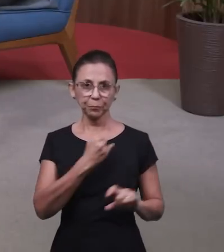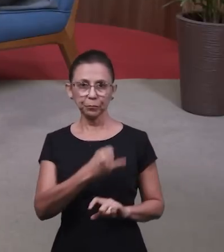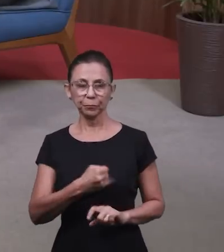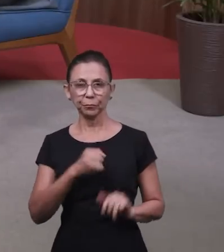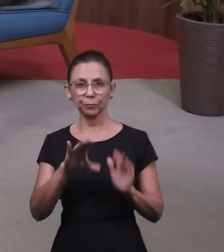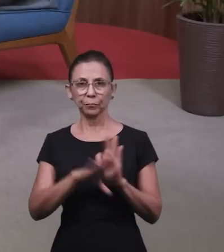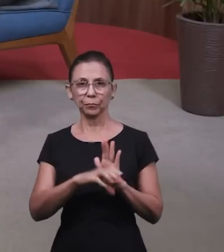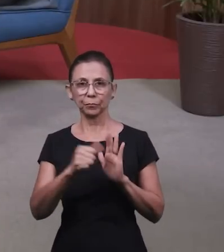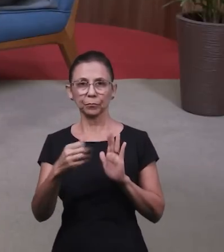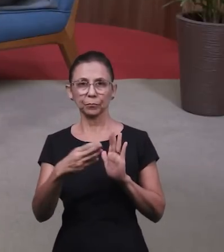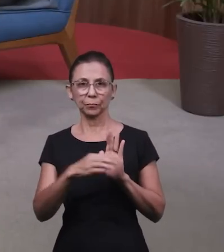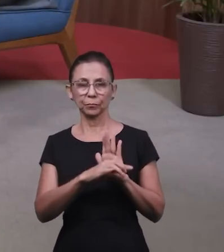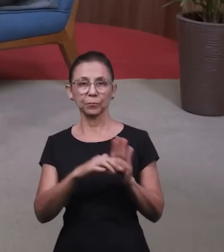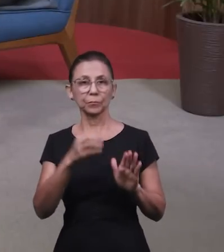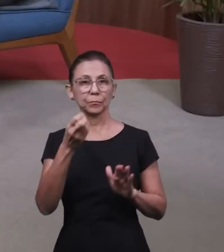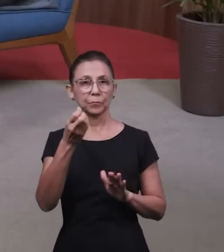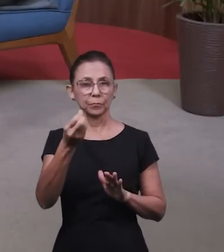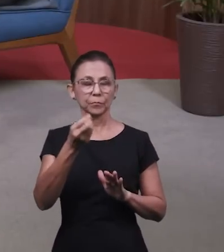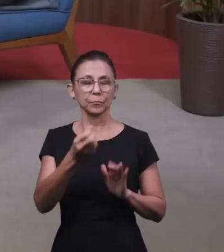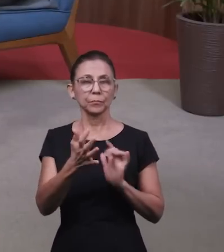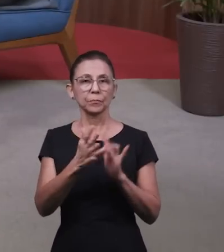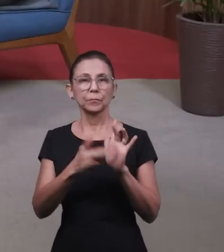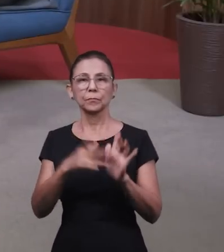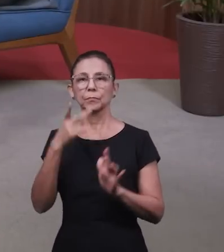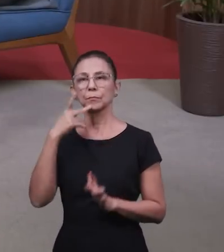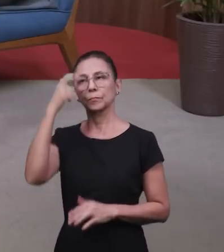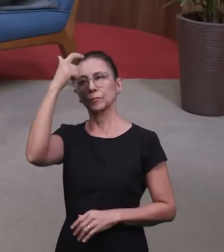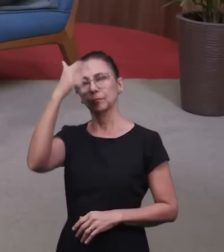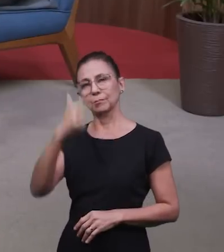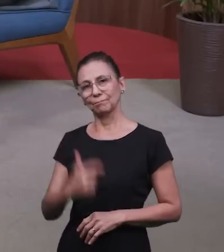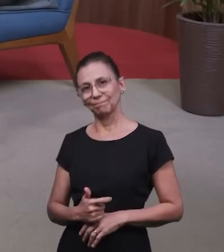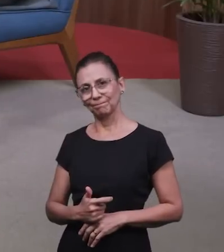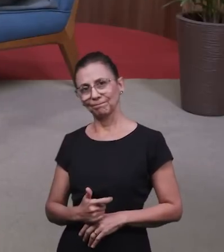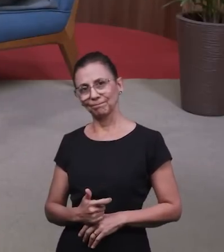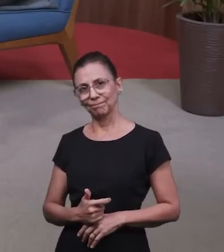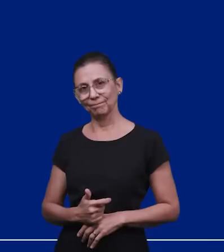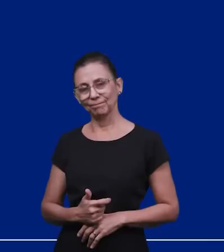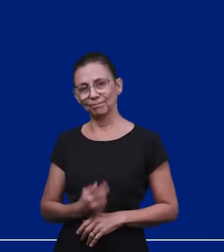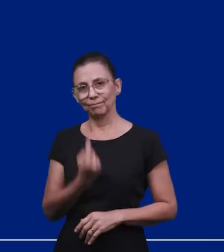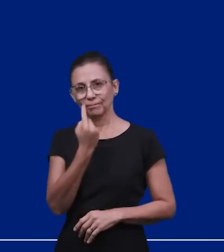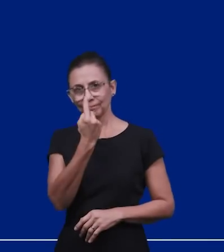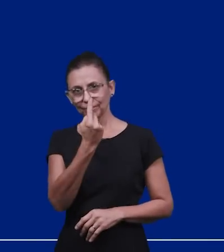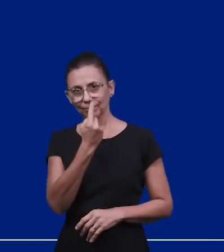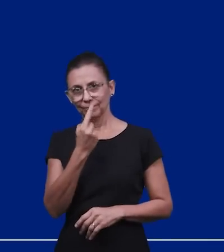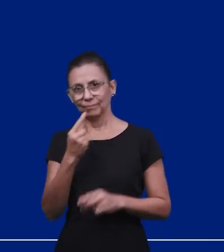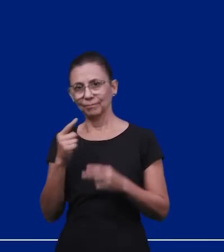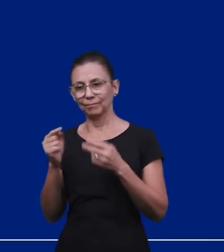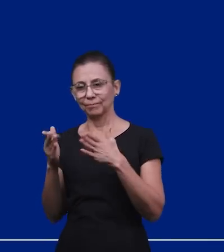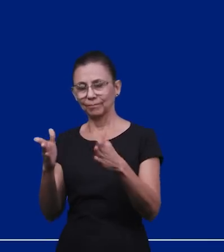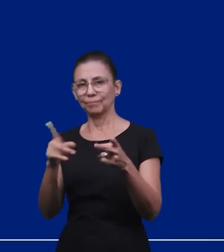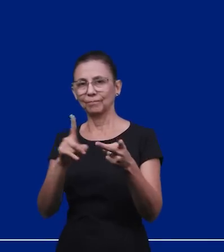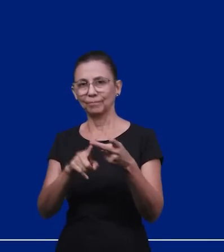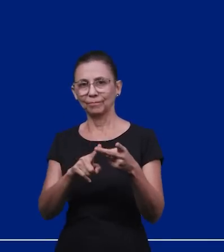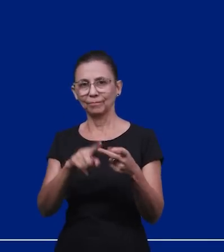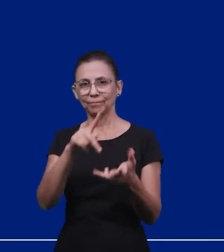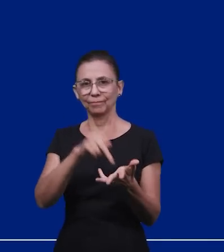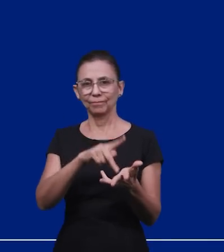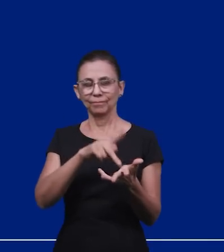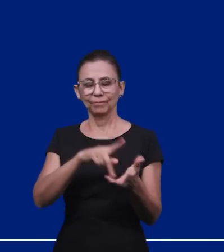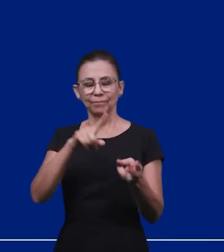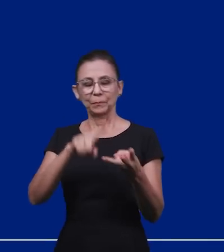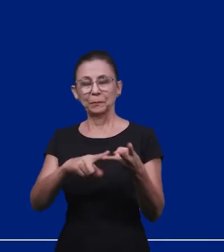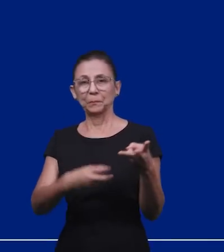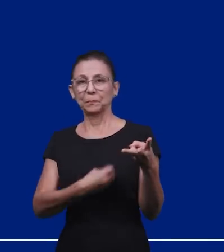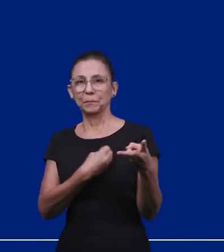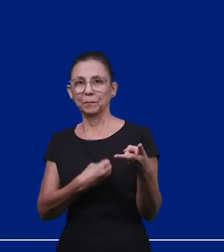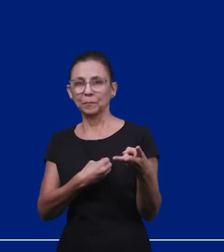na palavra. João, capítulo 14, verso 6, disse-lhe Jesus: Eu sou o caminho e a verdade